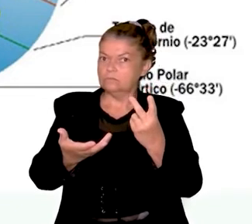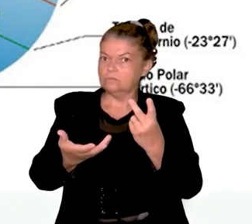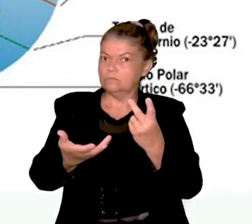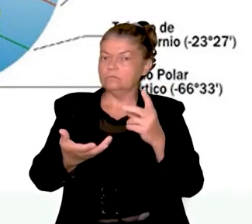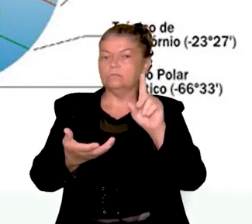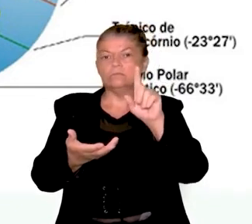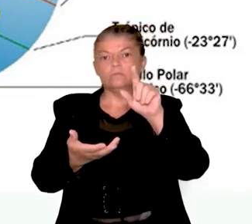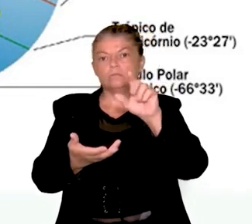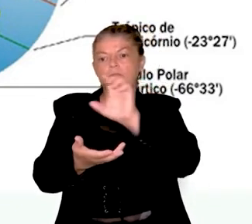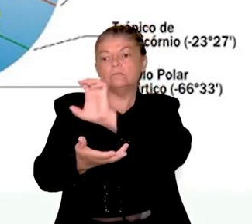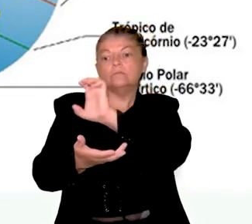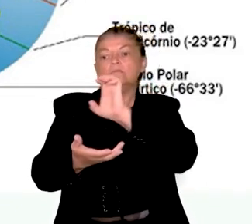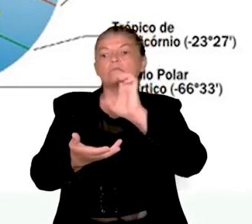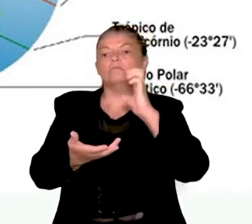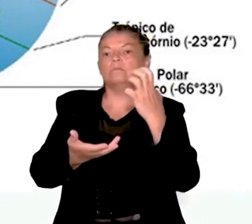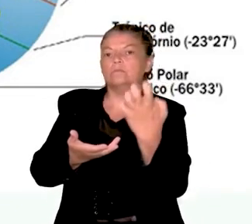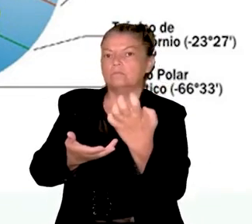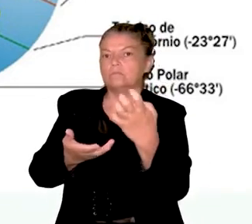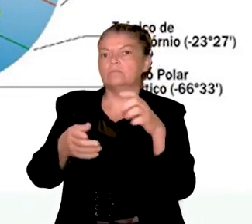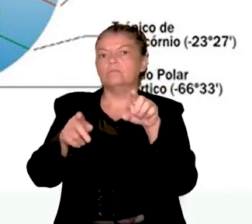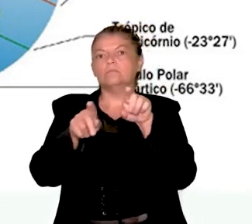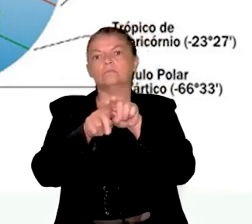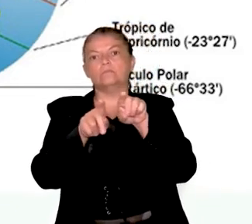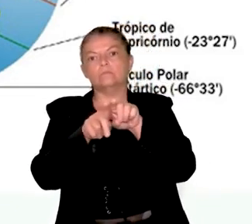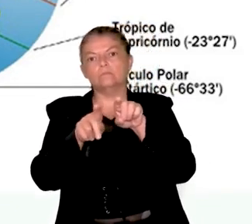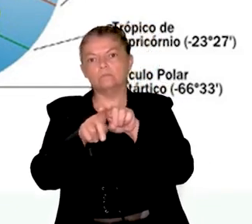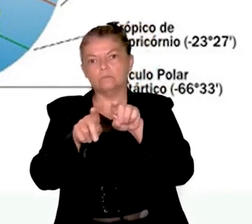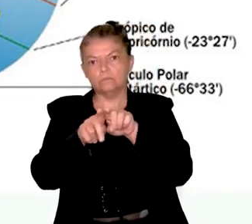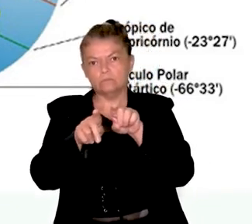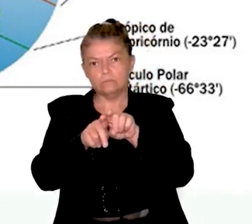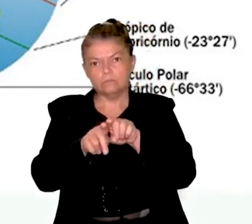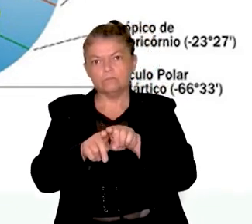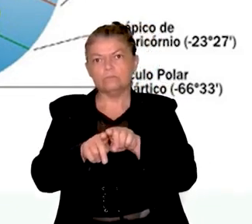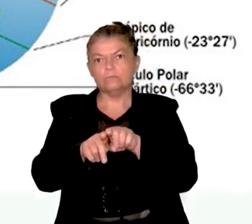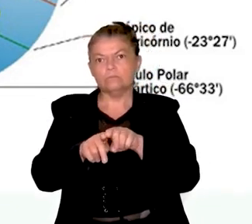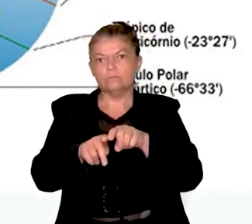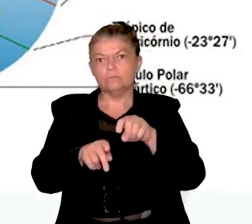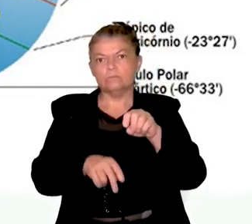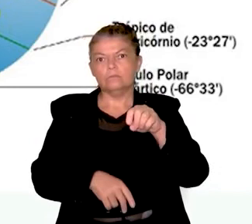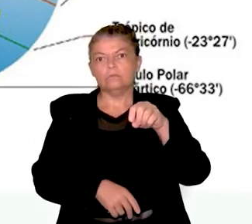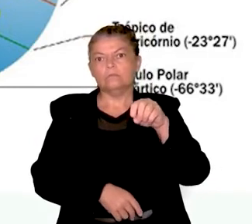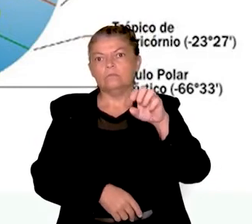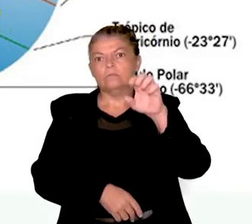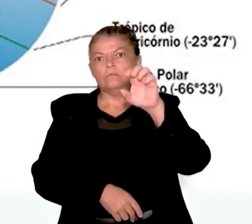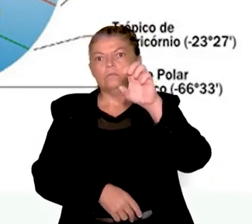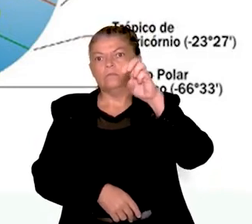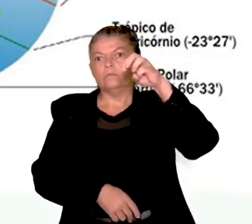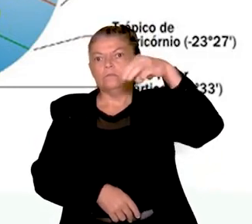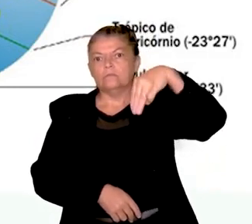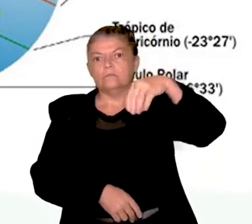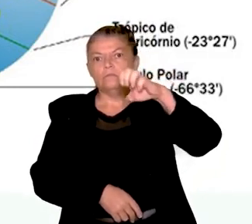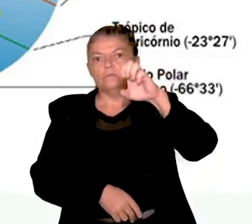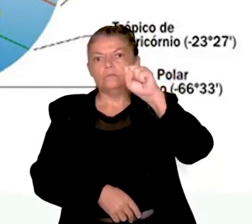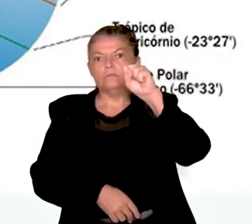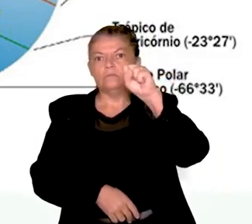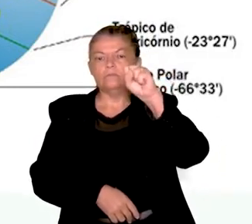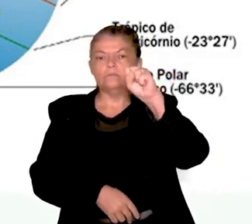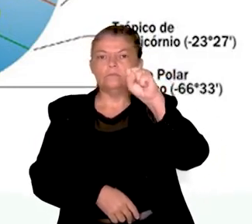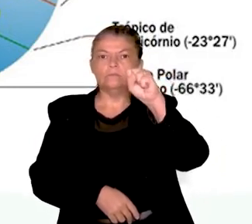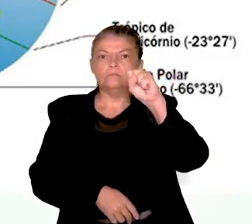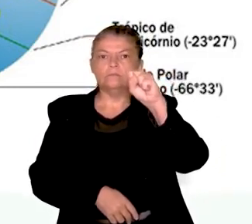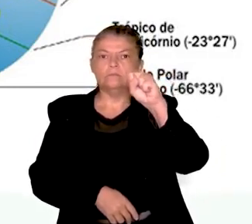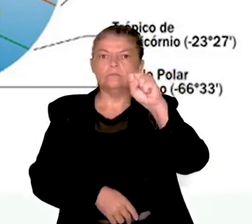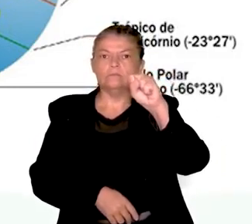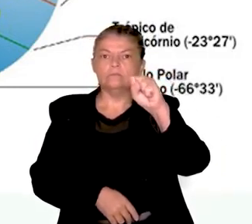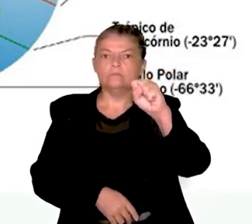graus de latitude. Da linha do Equador ao hemisfério norte são 90 linhas paralelas, um total